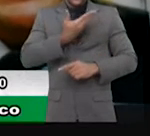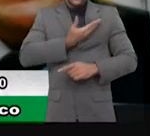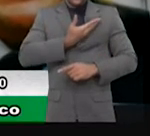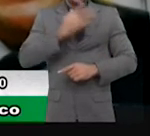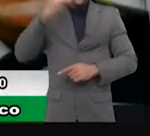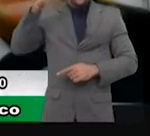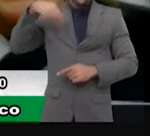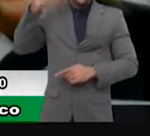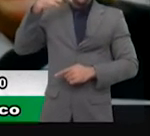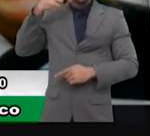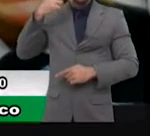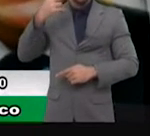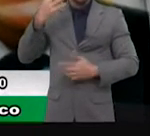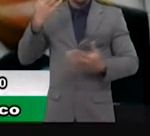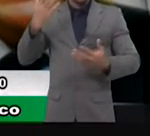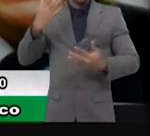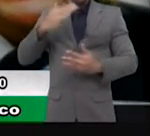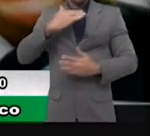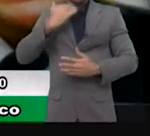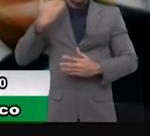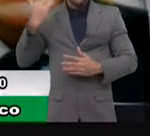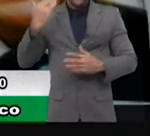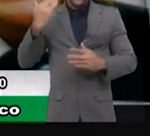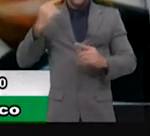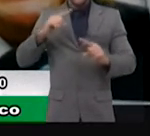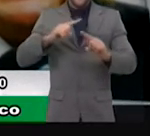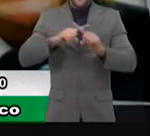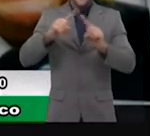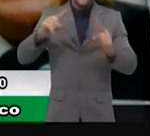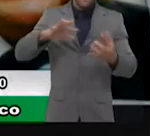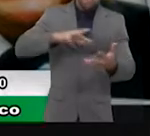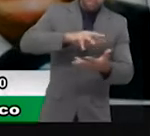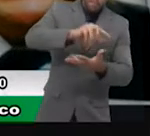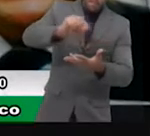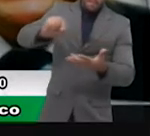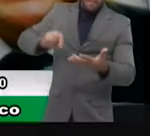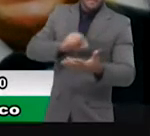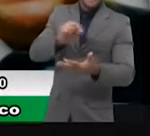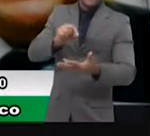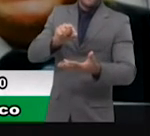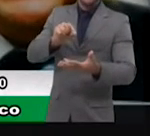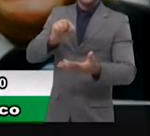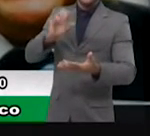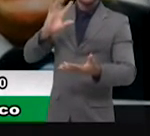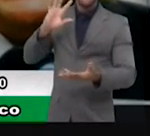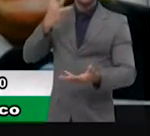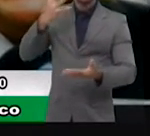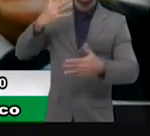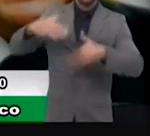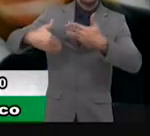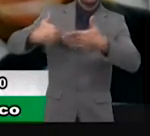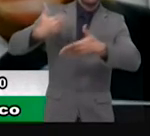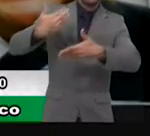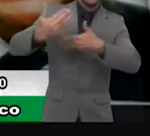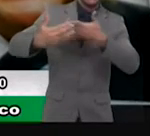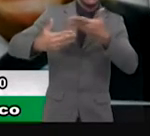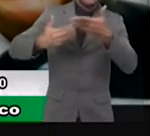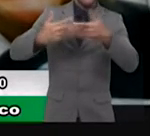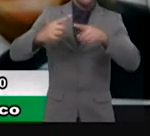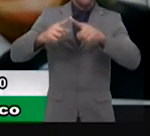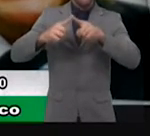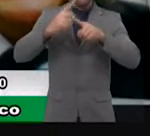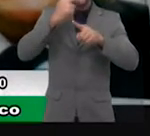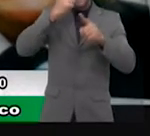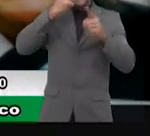por uma coisa que está acontecendo no mundo, que quando a gente pensa que está acabando, ela retorna de